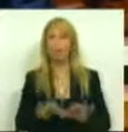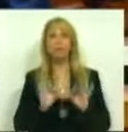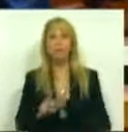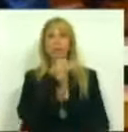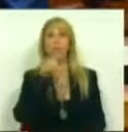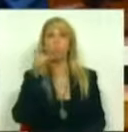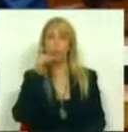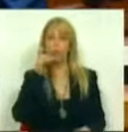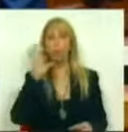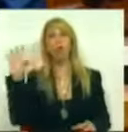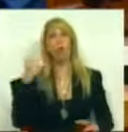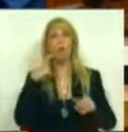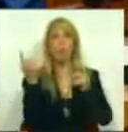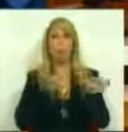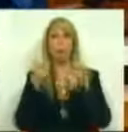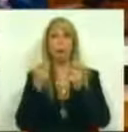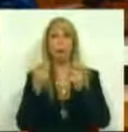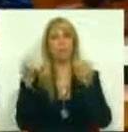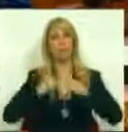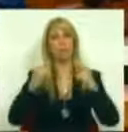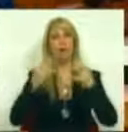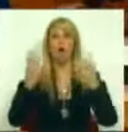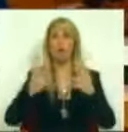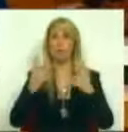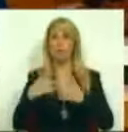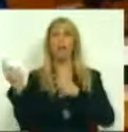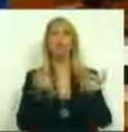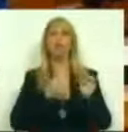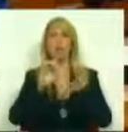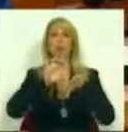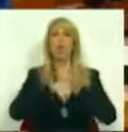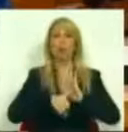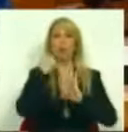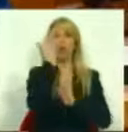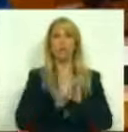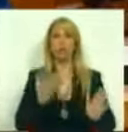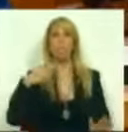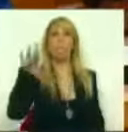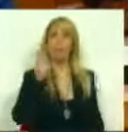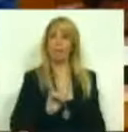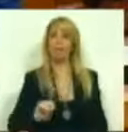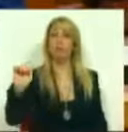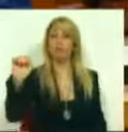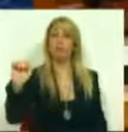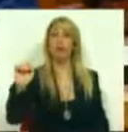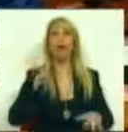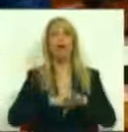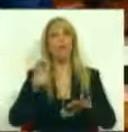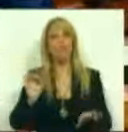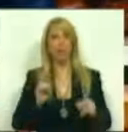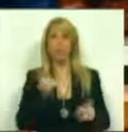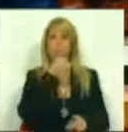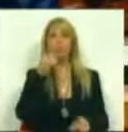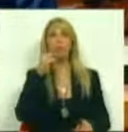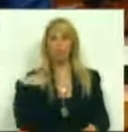a quando do debate do Tratado Orçamental e da discussão de um projeto de resolução do Partido Socialista, foi por isso que prometemos